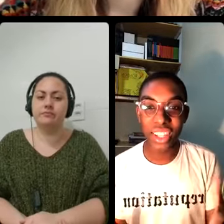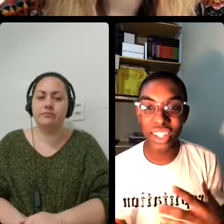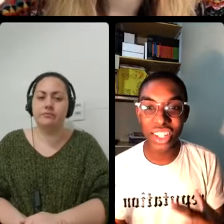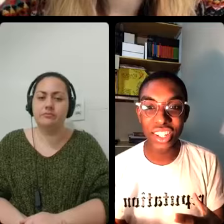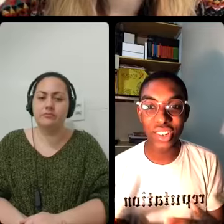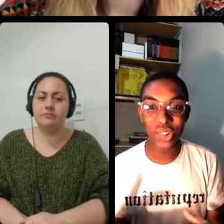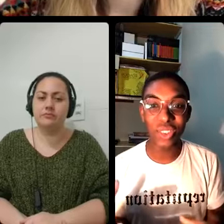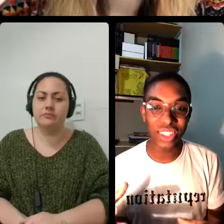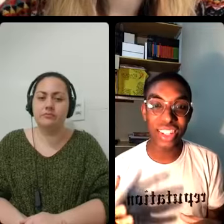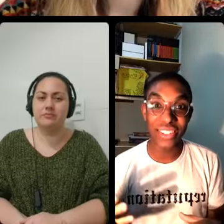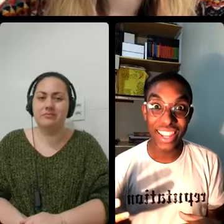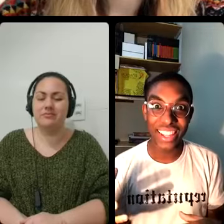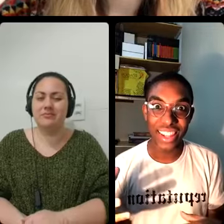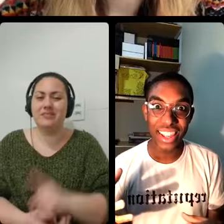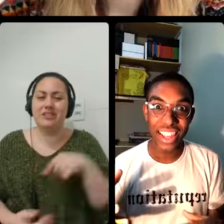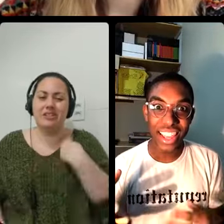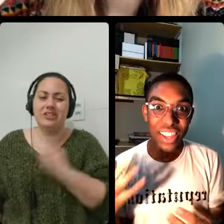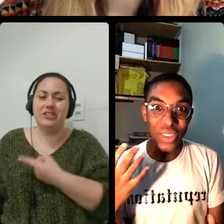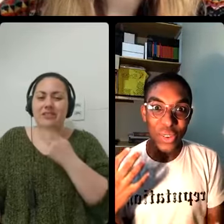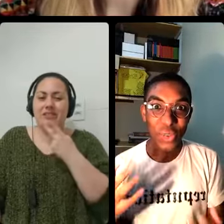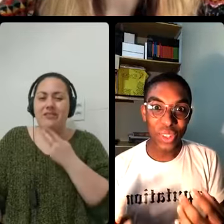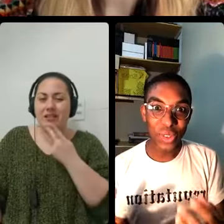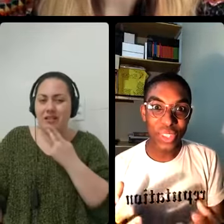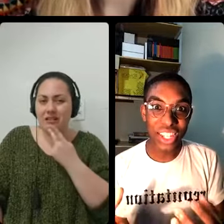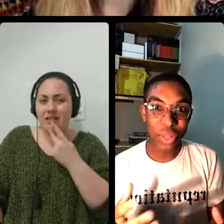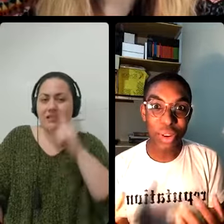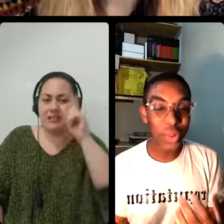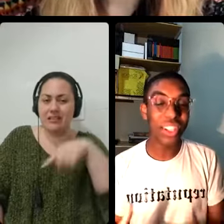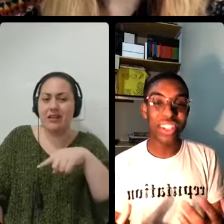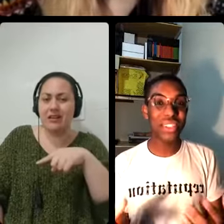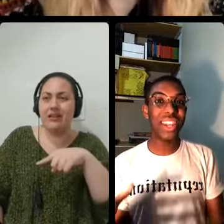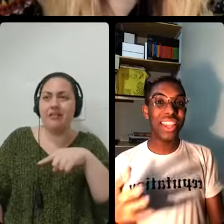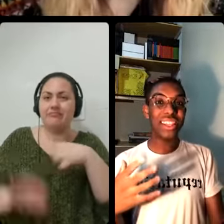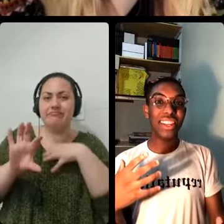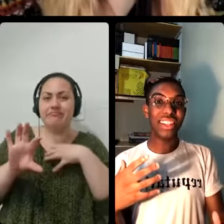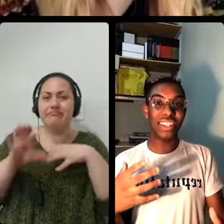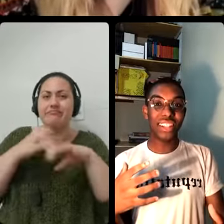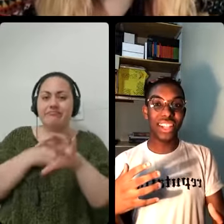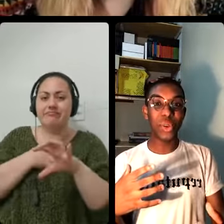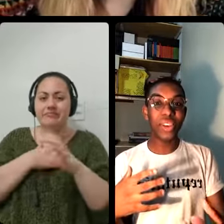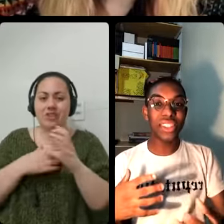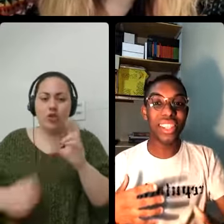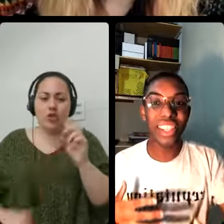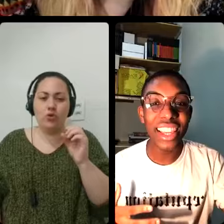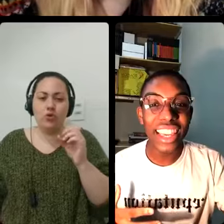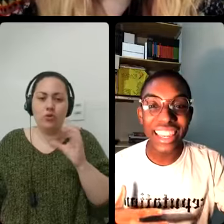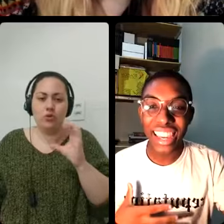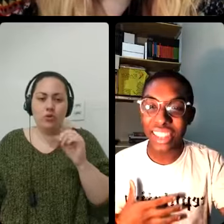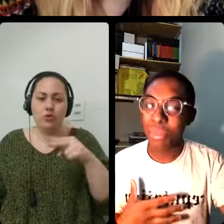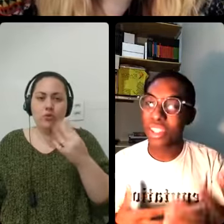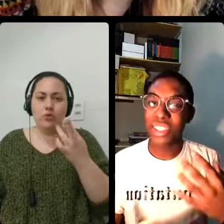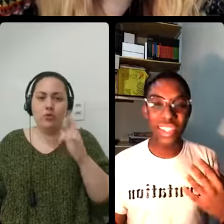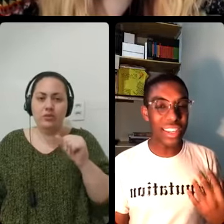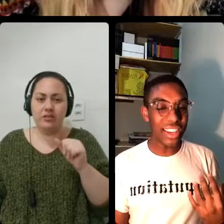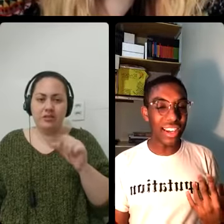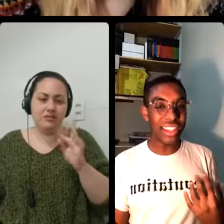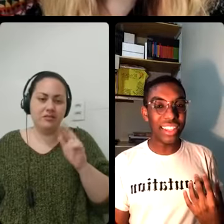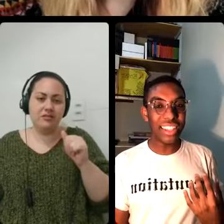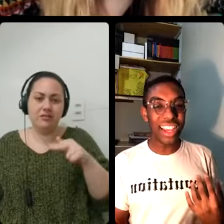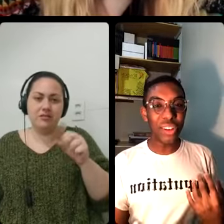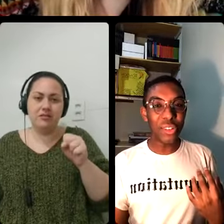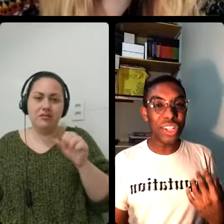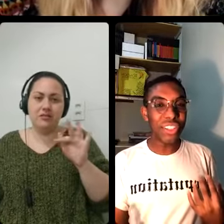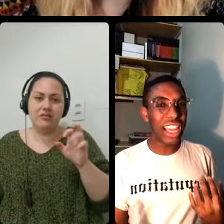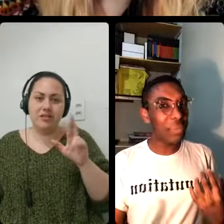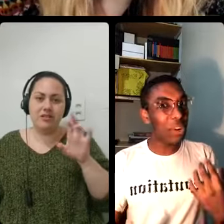chama aqui de contratransferência, né? Que eu senti uma contratransferência nas coisas que ele me dizia